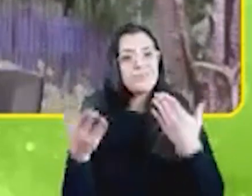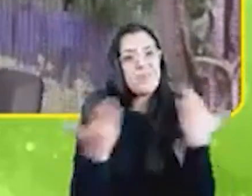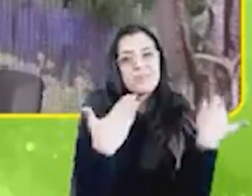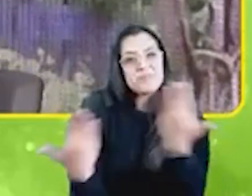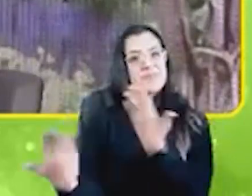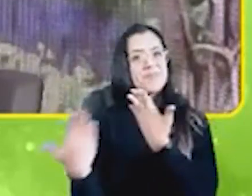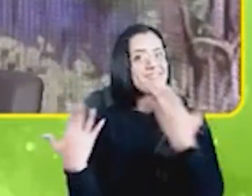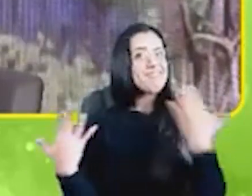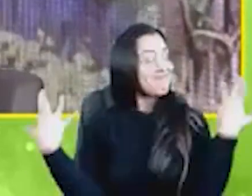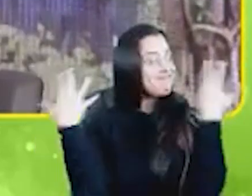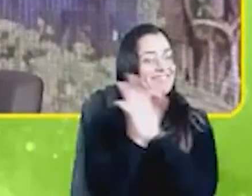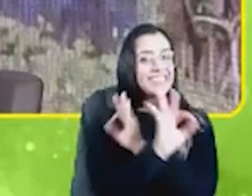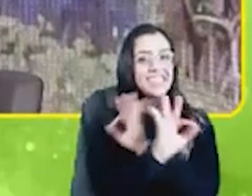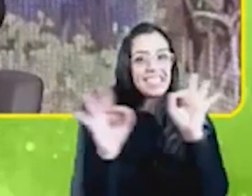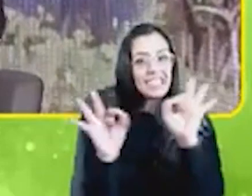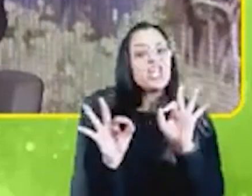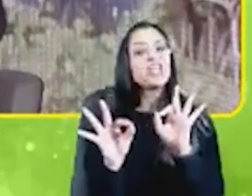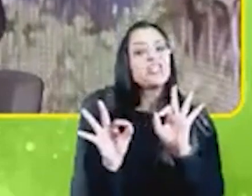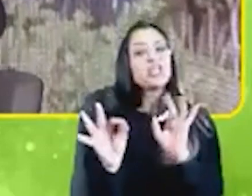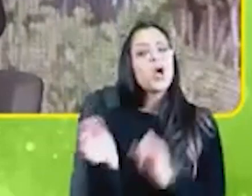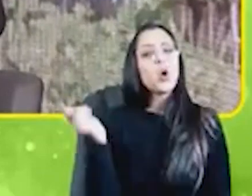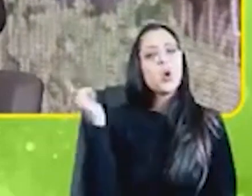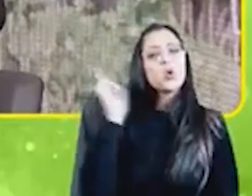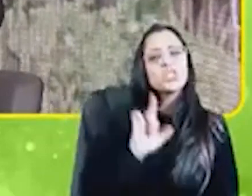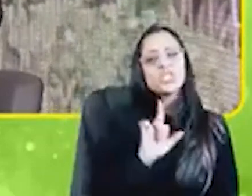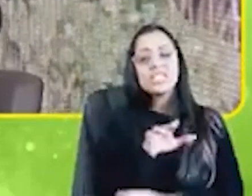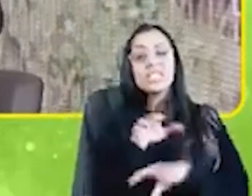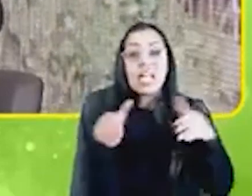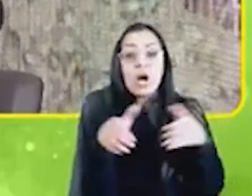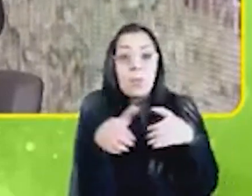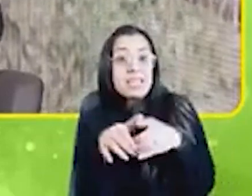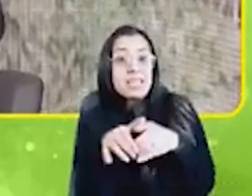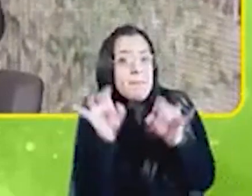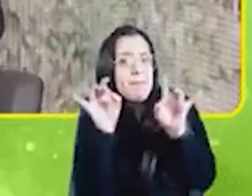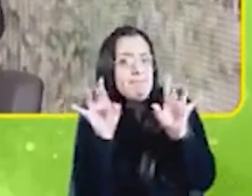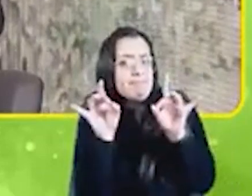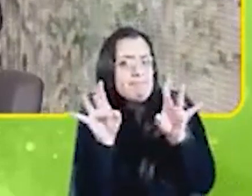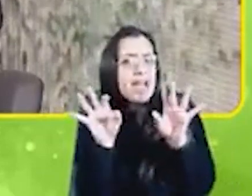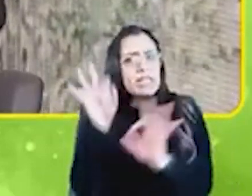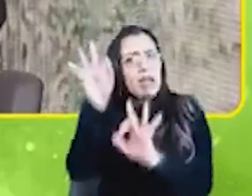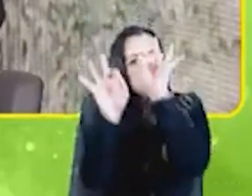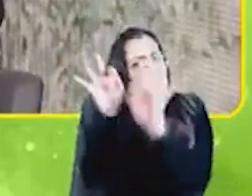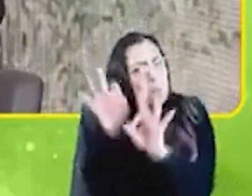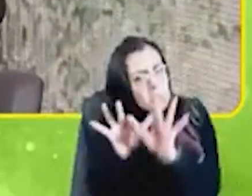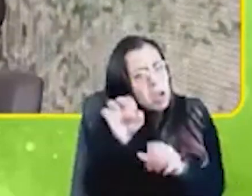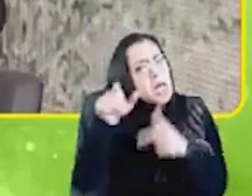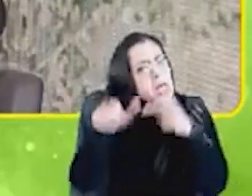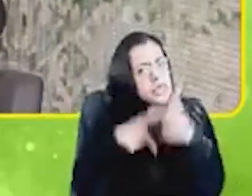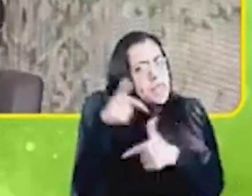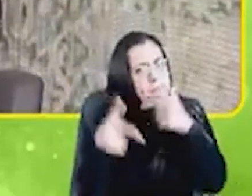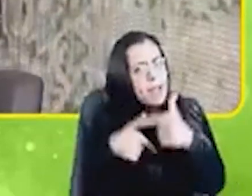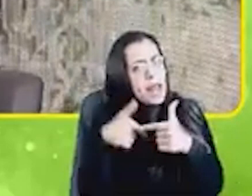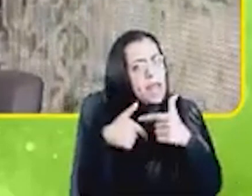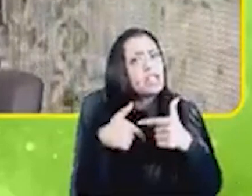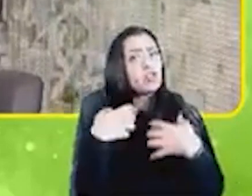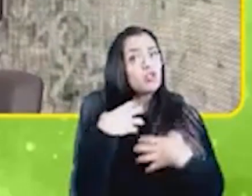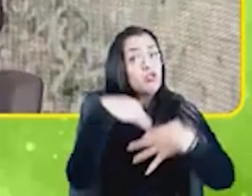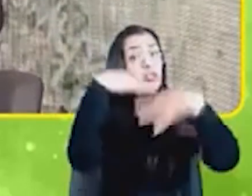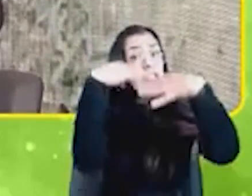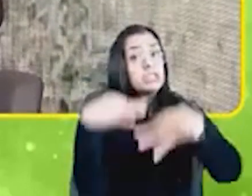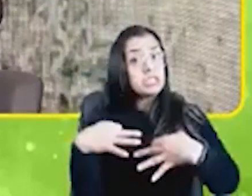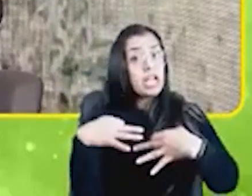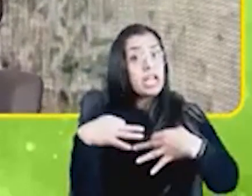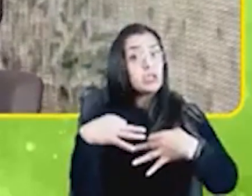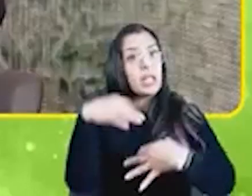nova ndc e podem estar aqui com uma equipe técnica bem organizada trabalhando nas negociações com uma posição bastante construtiva bastante